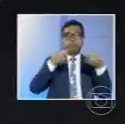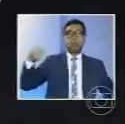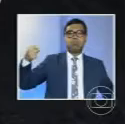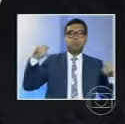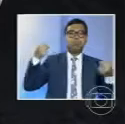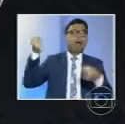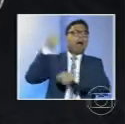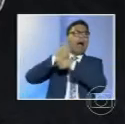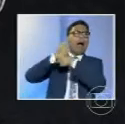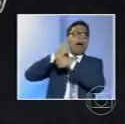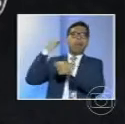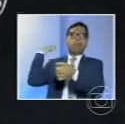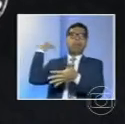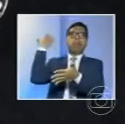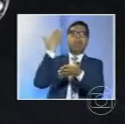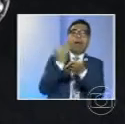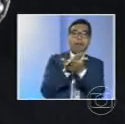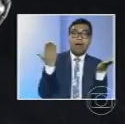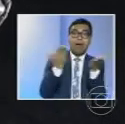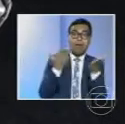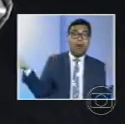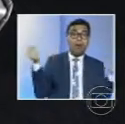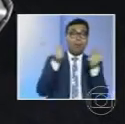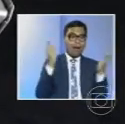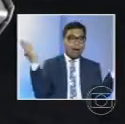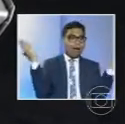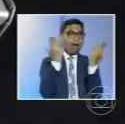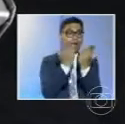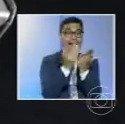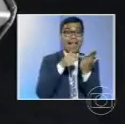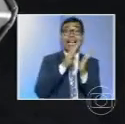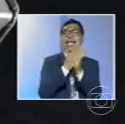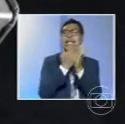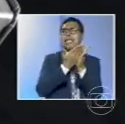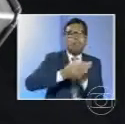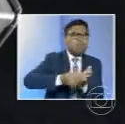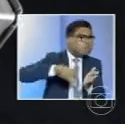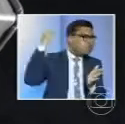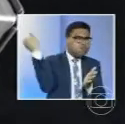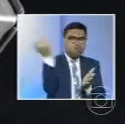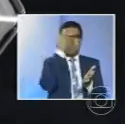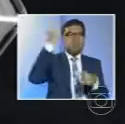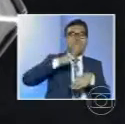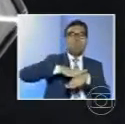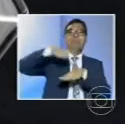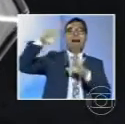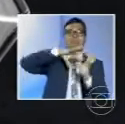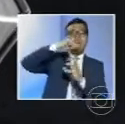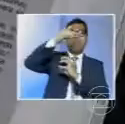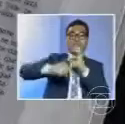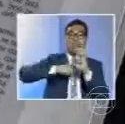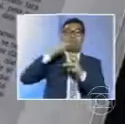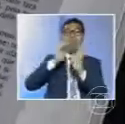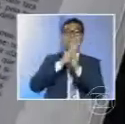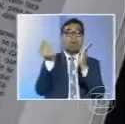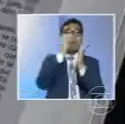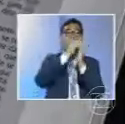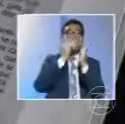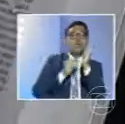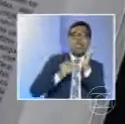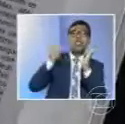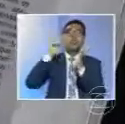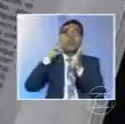E com o passar do tempo, acabou virando sinônimo do livro mais conhecido e vendido do mundo. A Bíblia